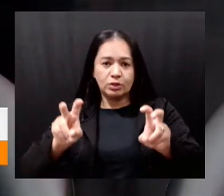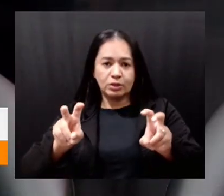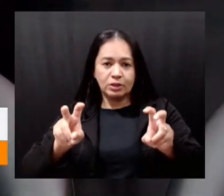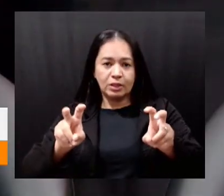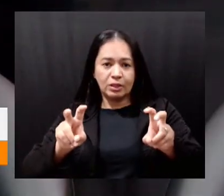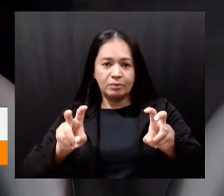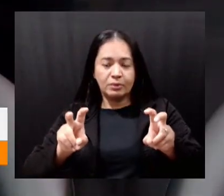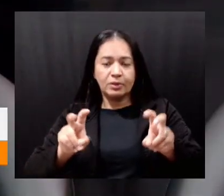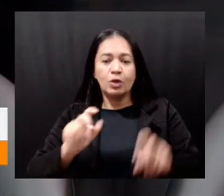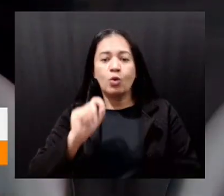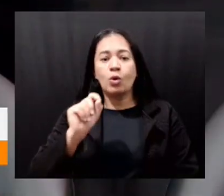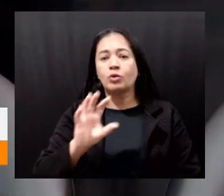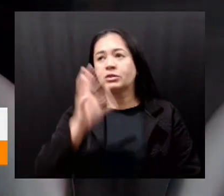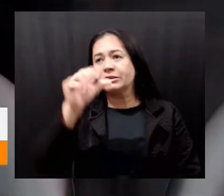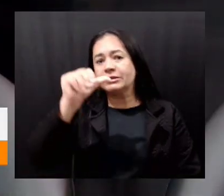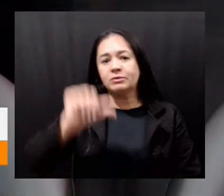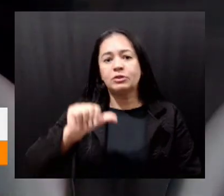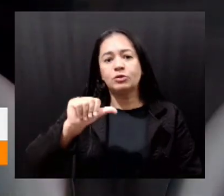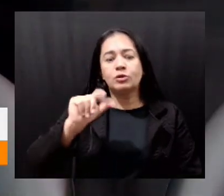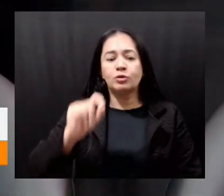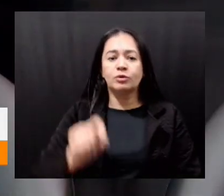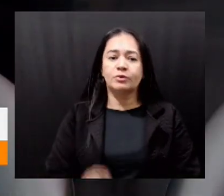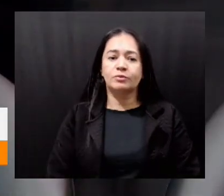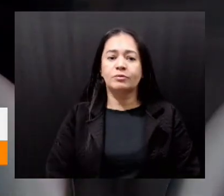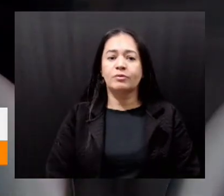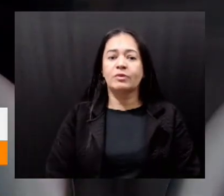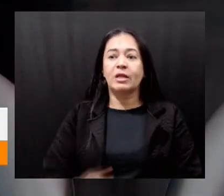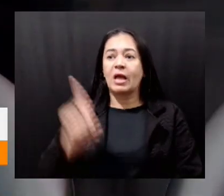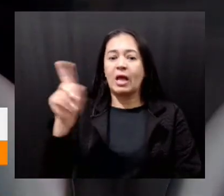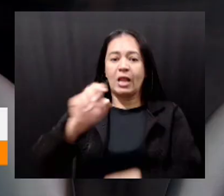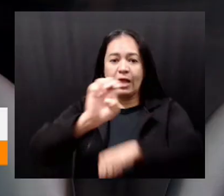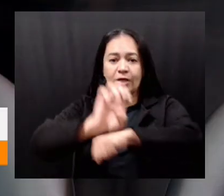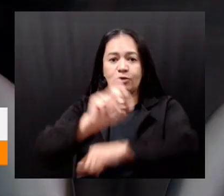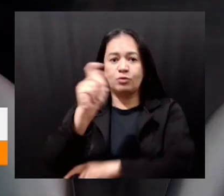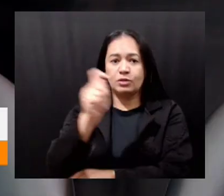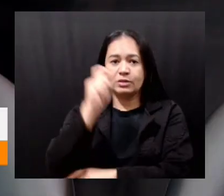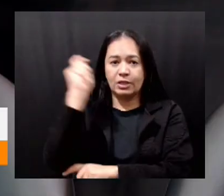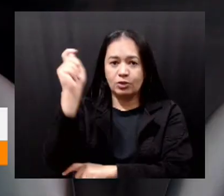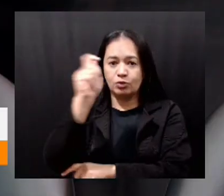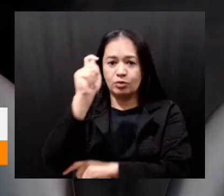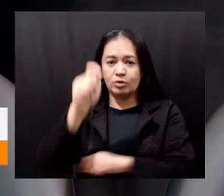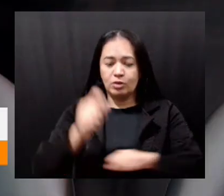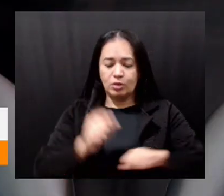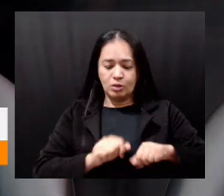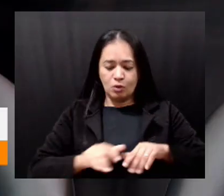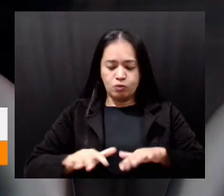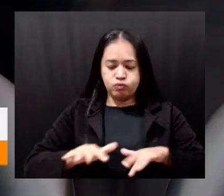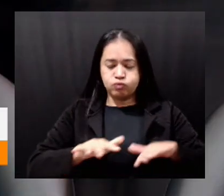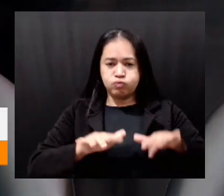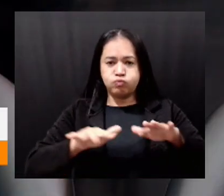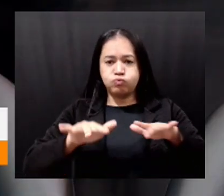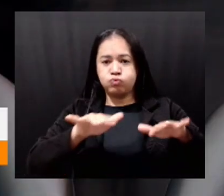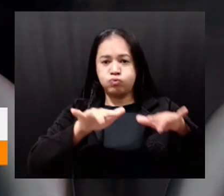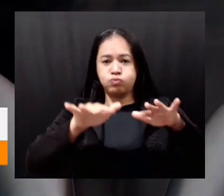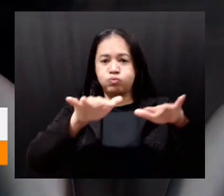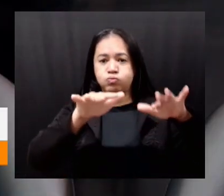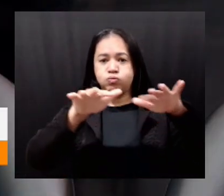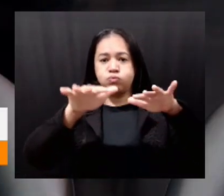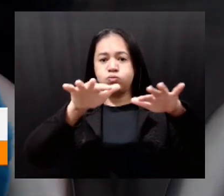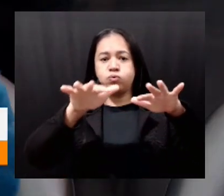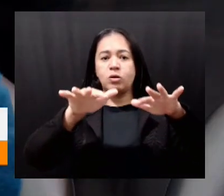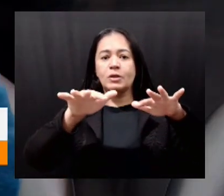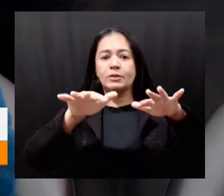que aconteceu, foi a enchente no Rio Grande do Sul, por exemplo. A enchente no Rio Grande do Sul, foi